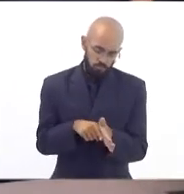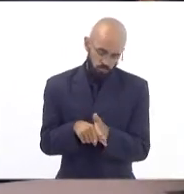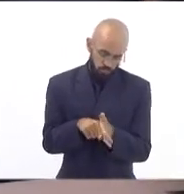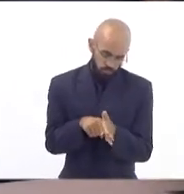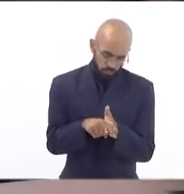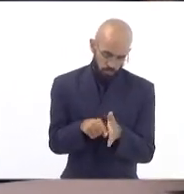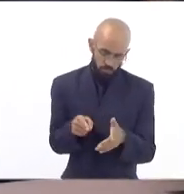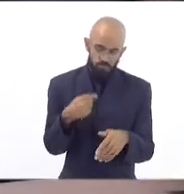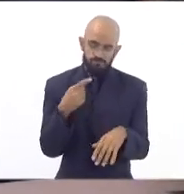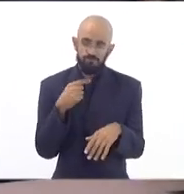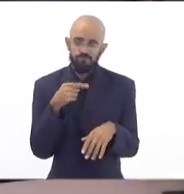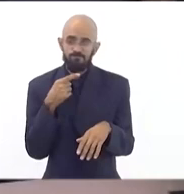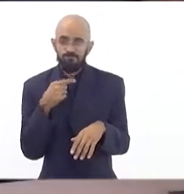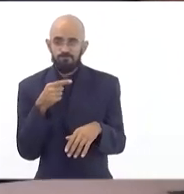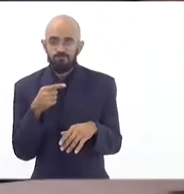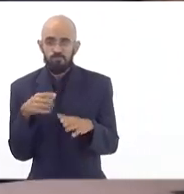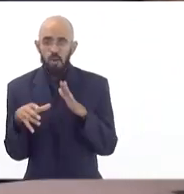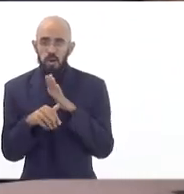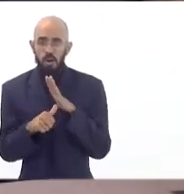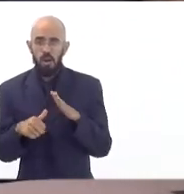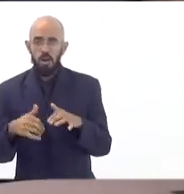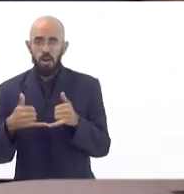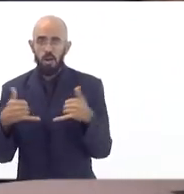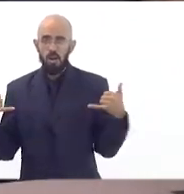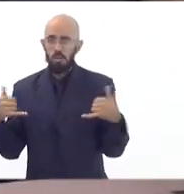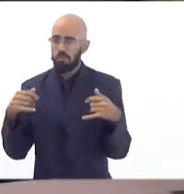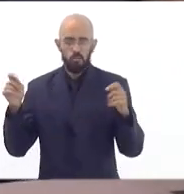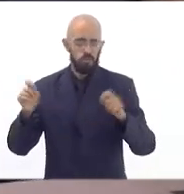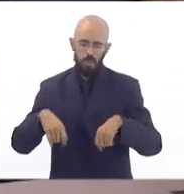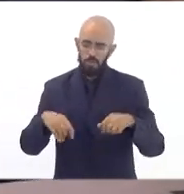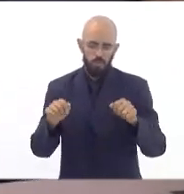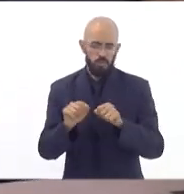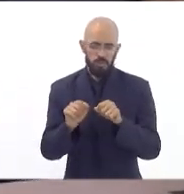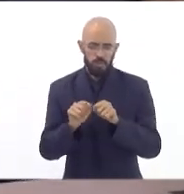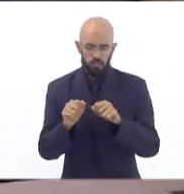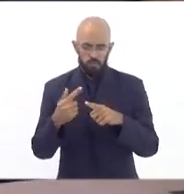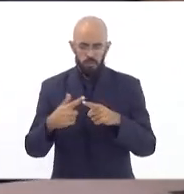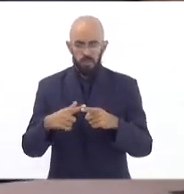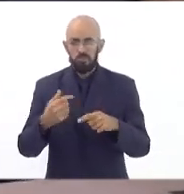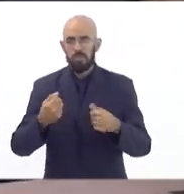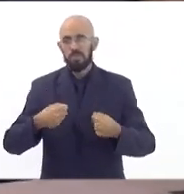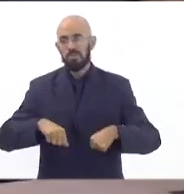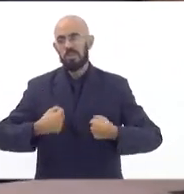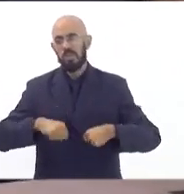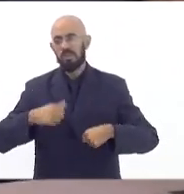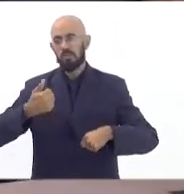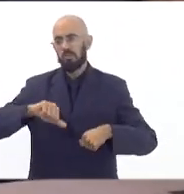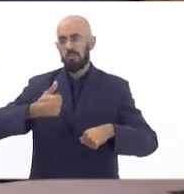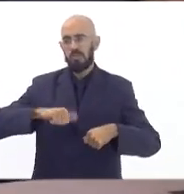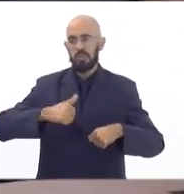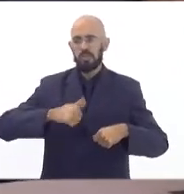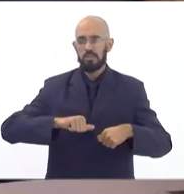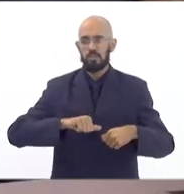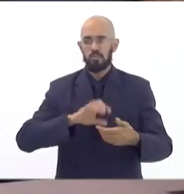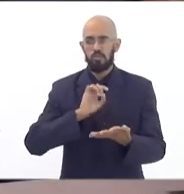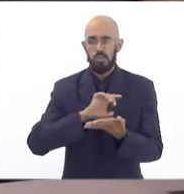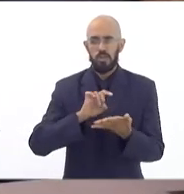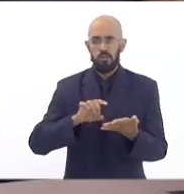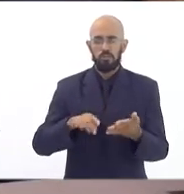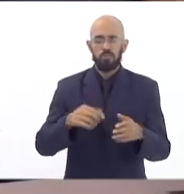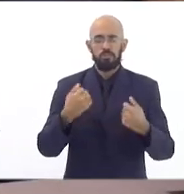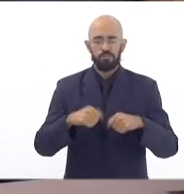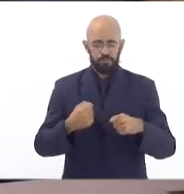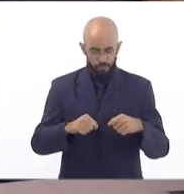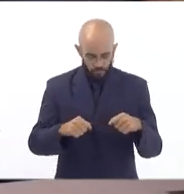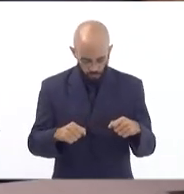questão do roubo de carga as formas inexequível dado que precisaria de uma avaliação caso a caso a gente teria que pegar todos os furos